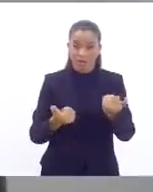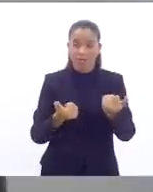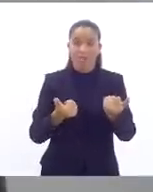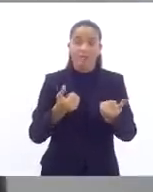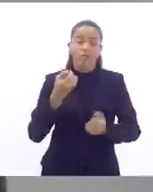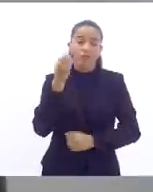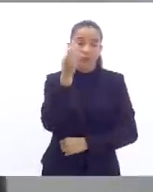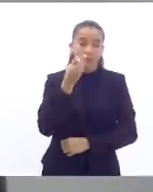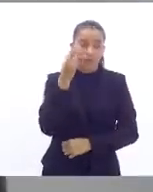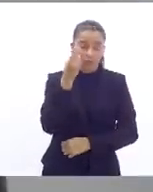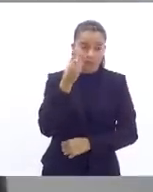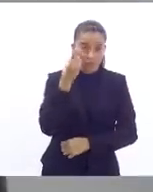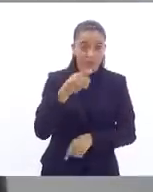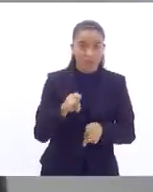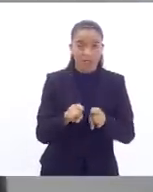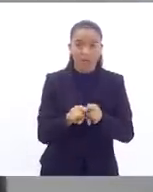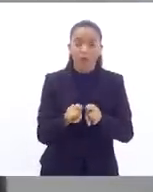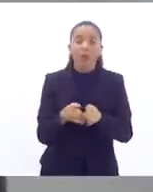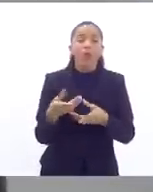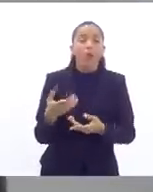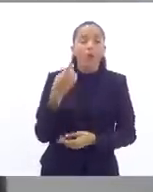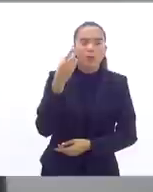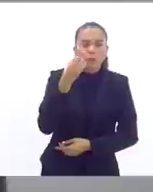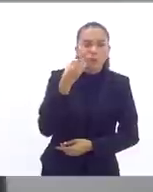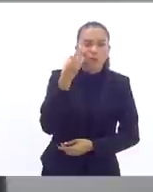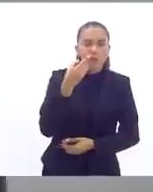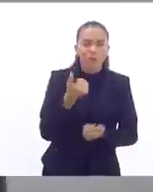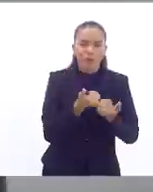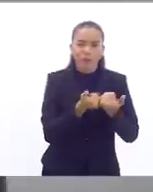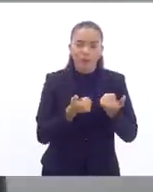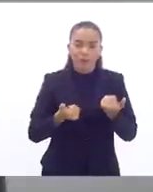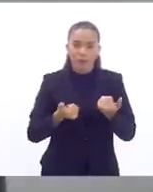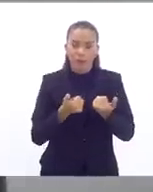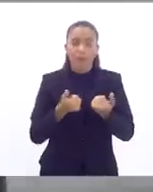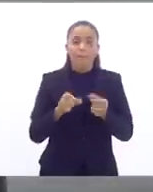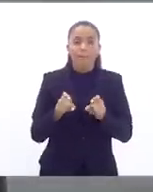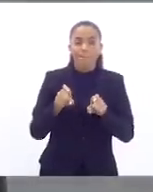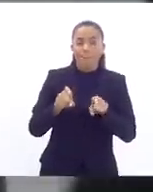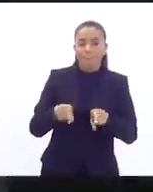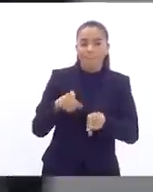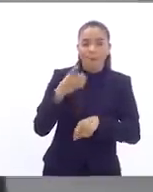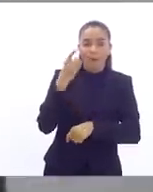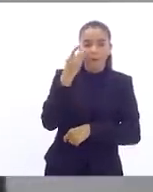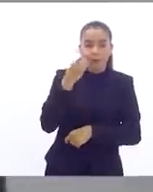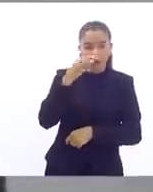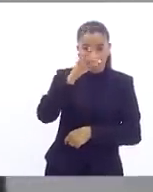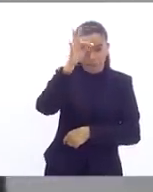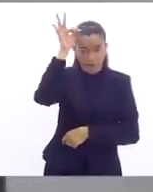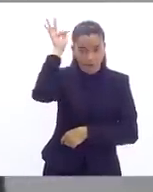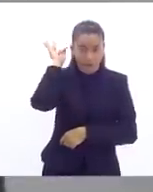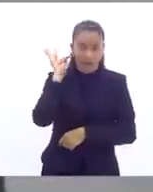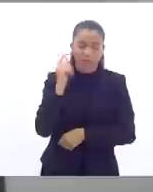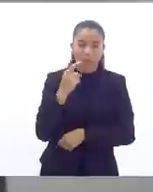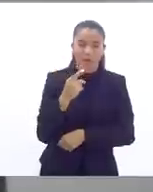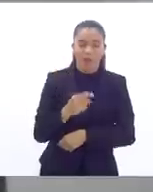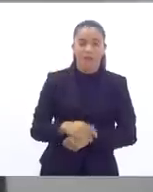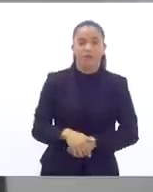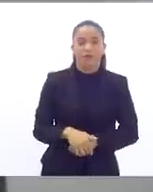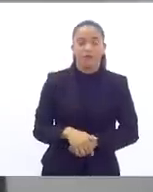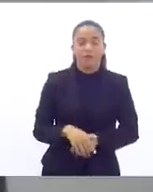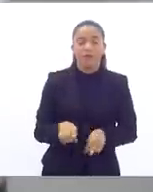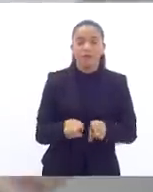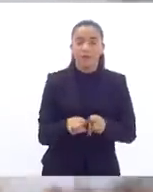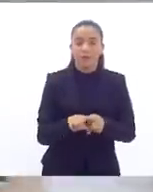também tá qual é o Mandato do deputado Fred Pacheco André Granato